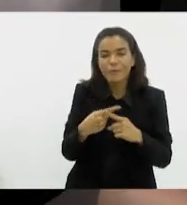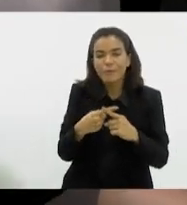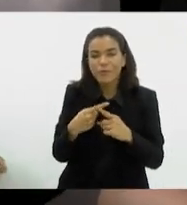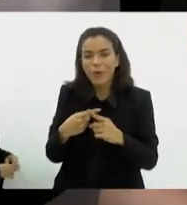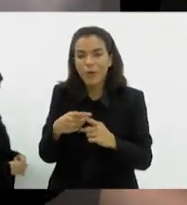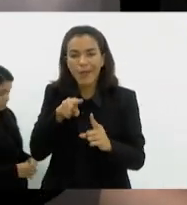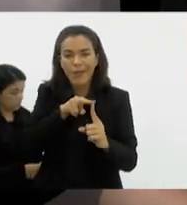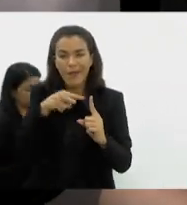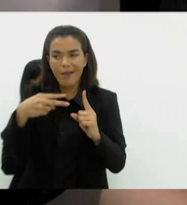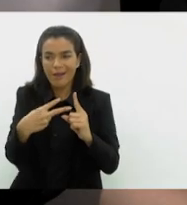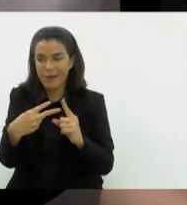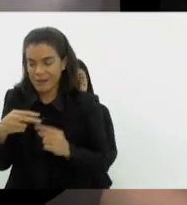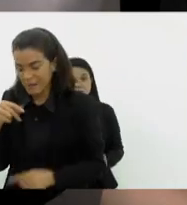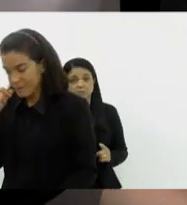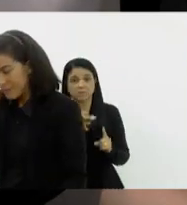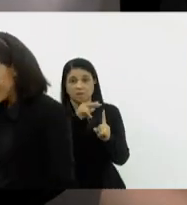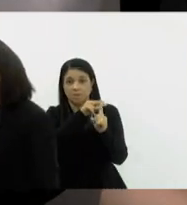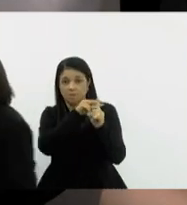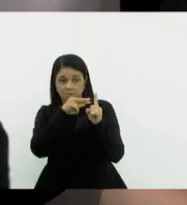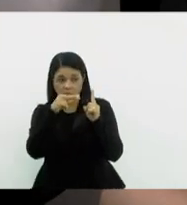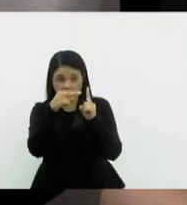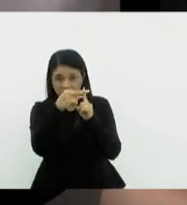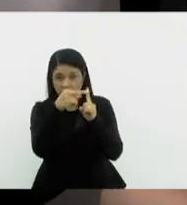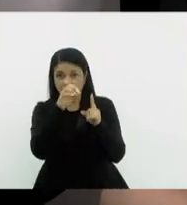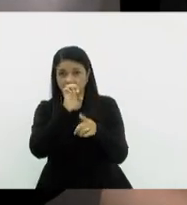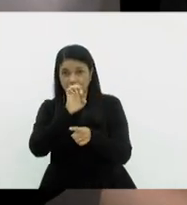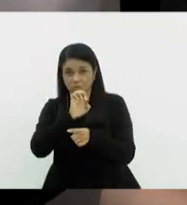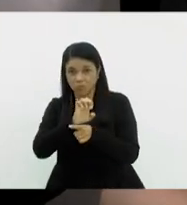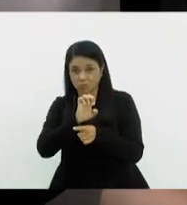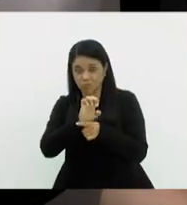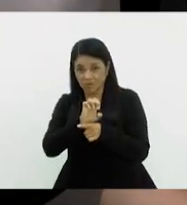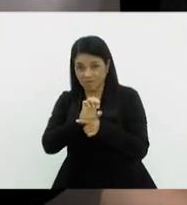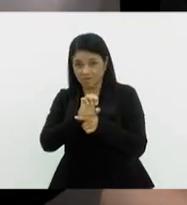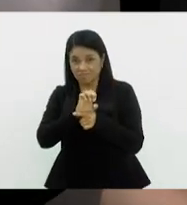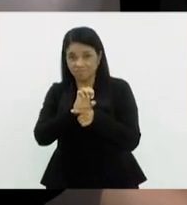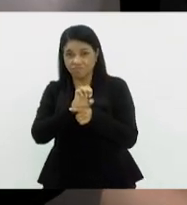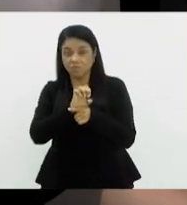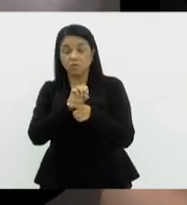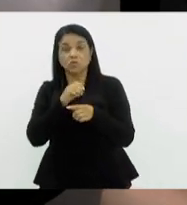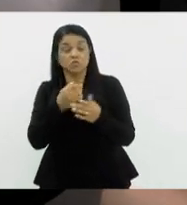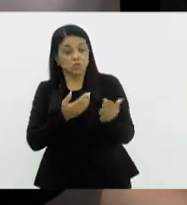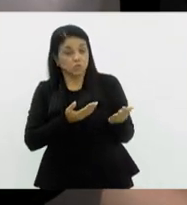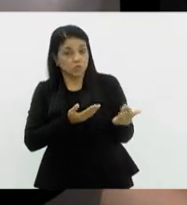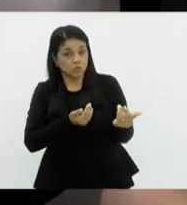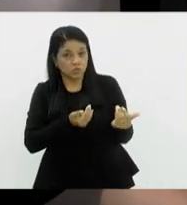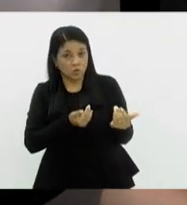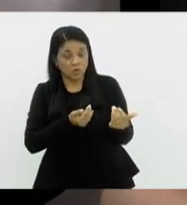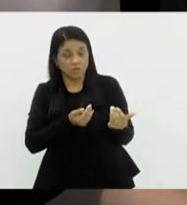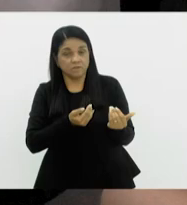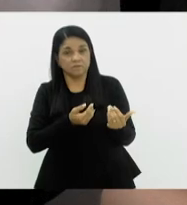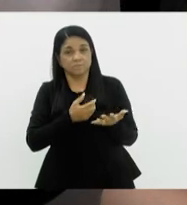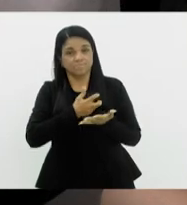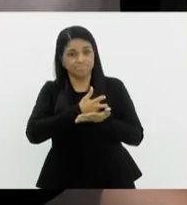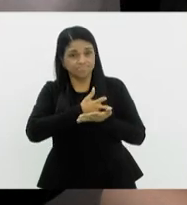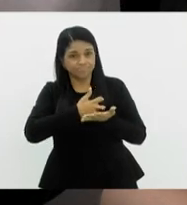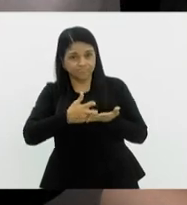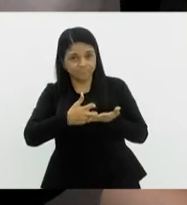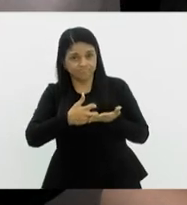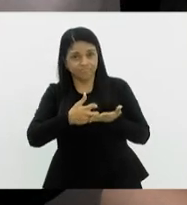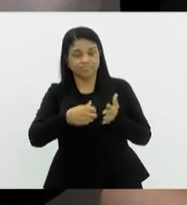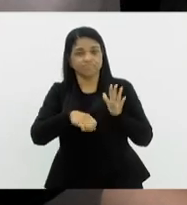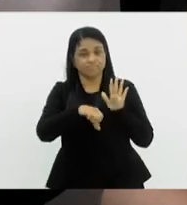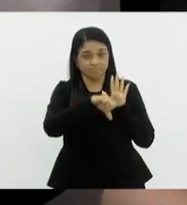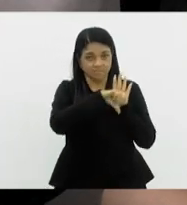perspectiva do Estado tem que ser uma perspectiva de fazer com que jovens infratores